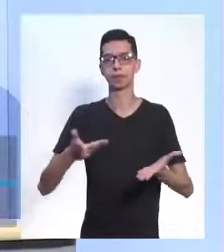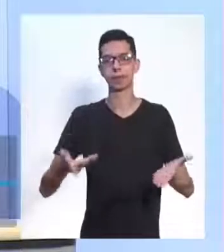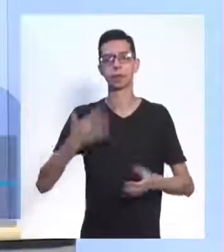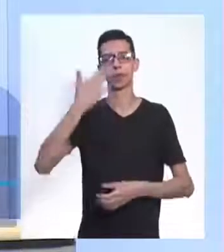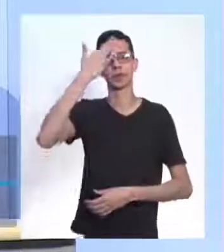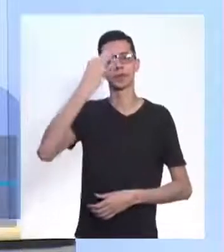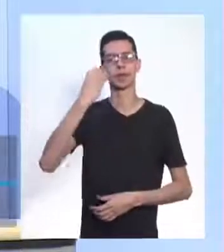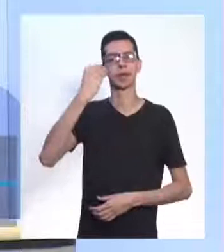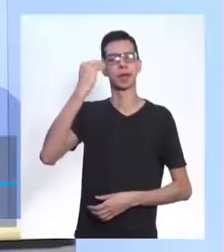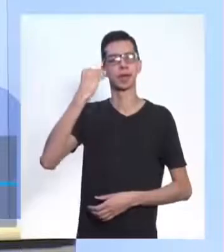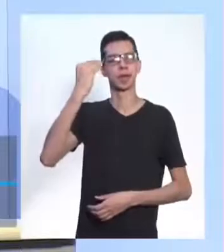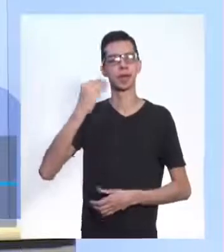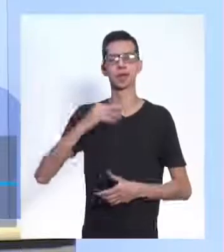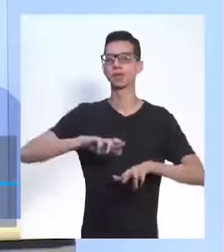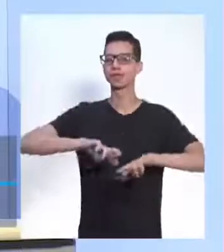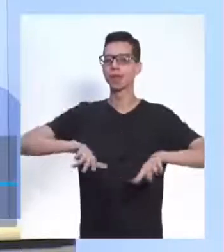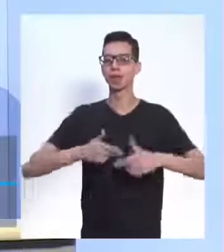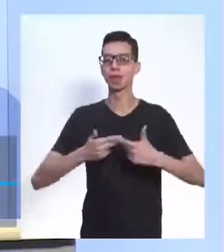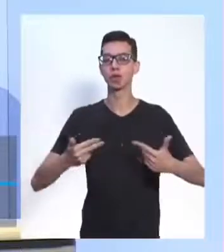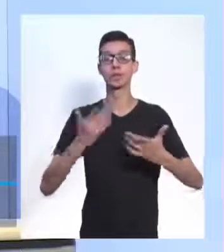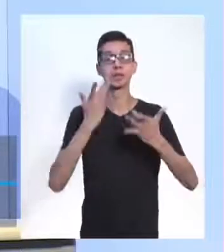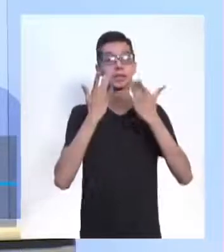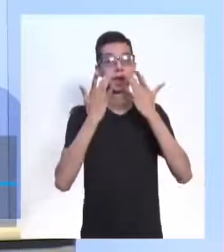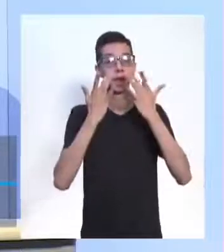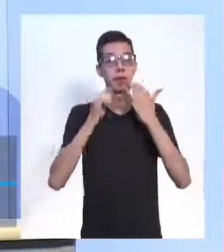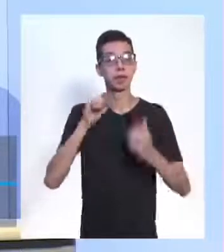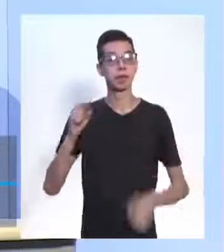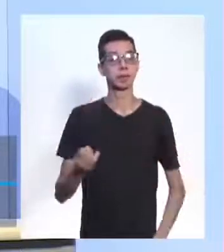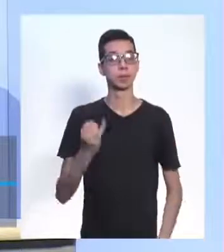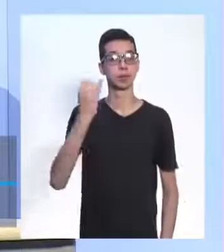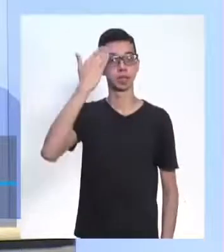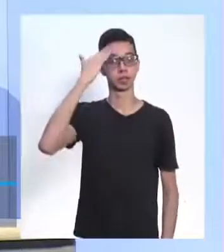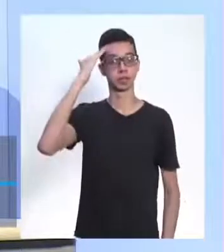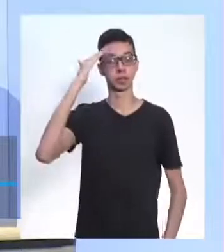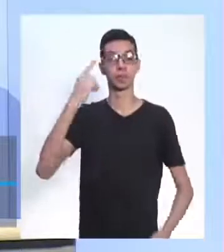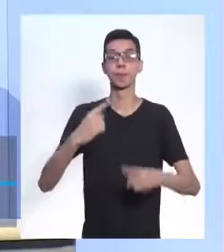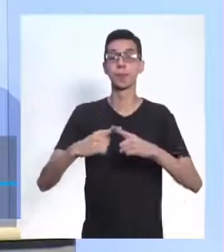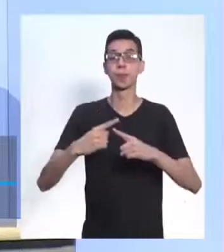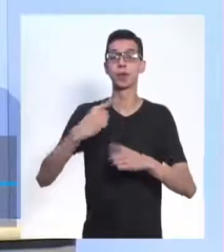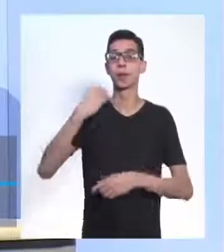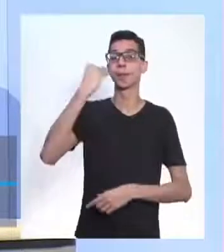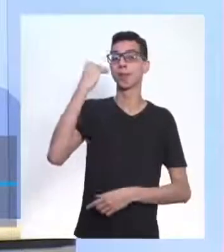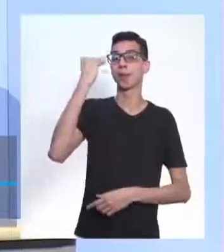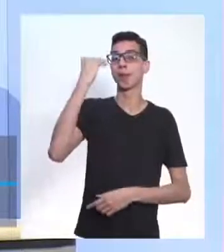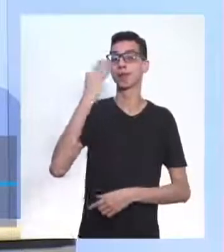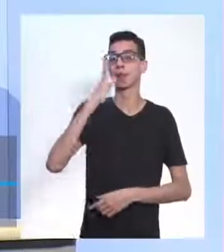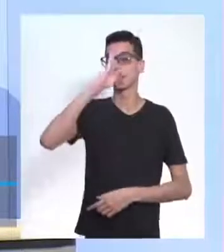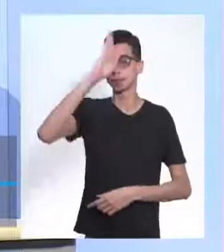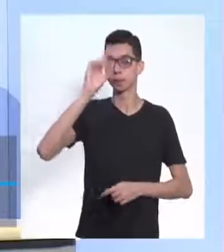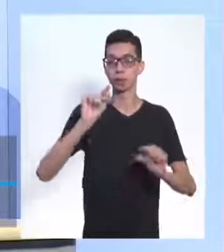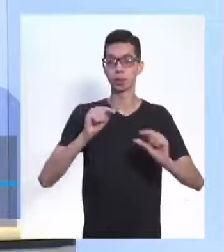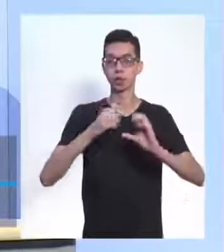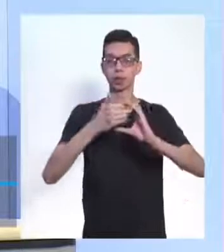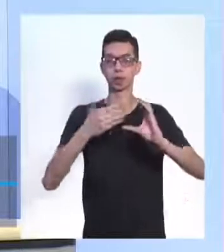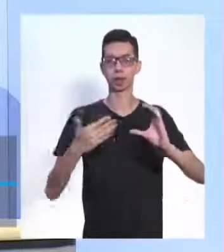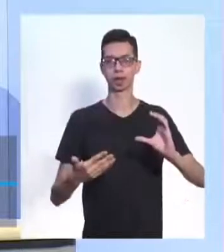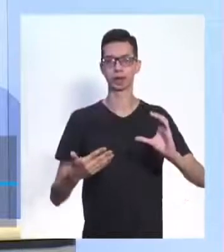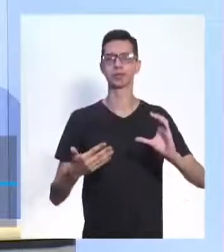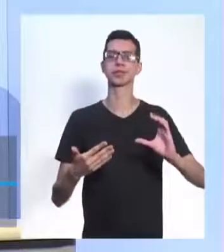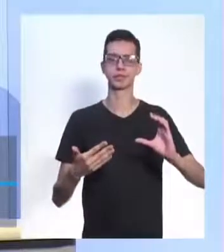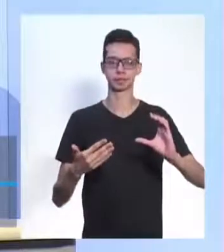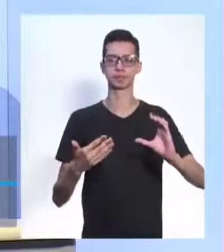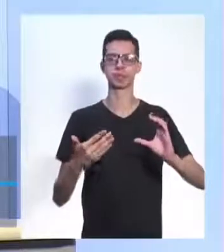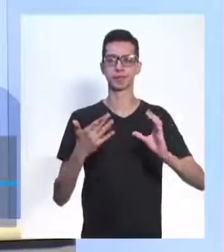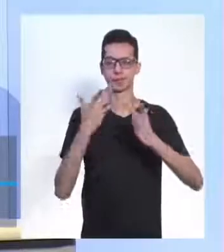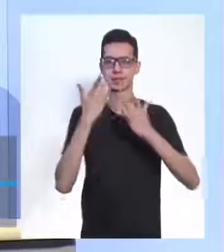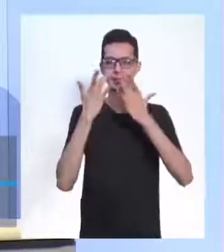para teatro como para cinema, enfim, para encenação. Por quê? A maquiagem ela é um dos principais fatores aí da caracterização cênica. Então, vamos